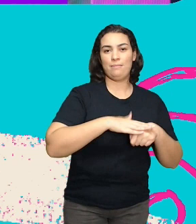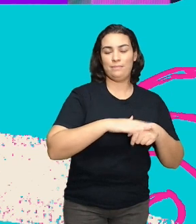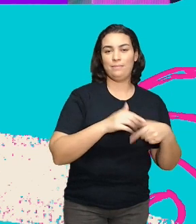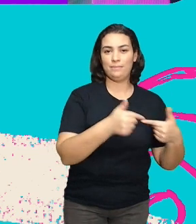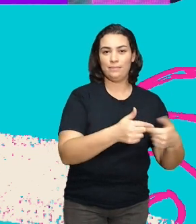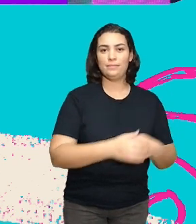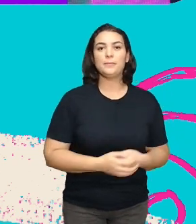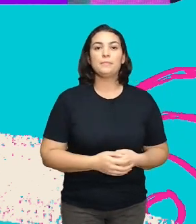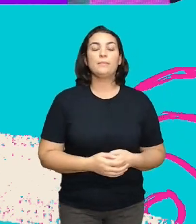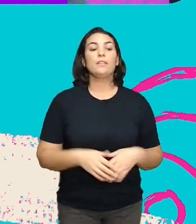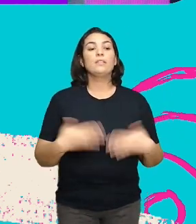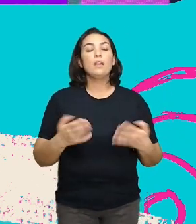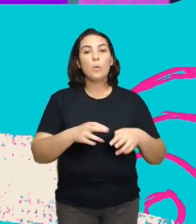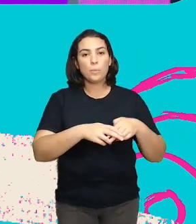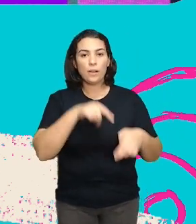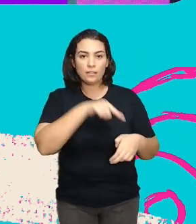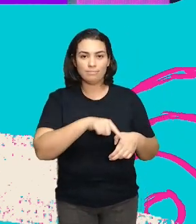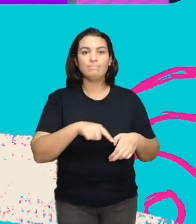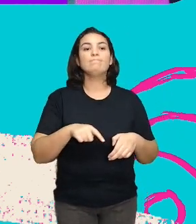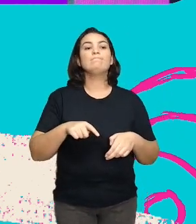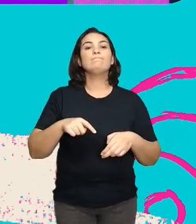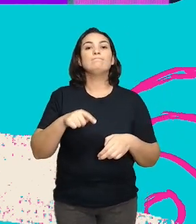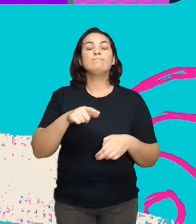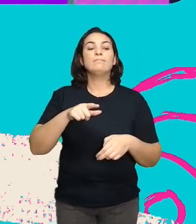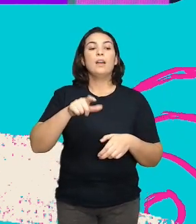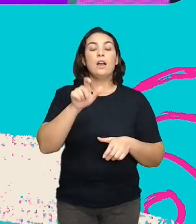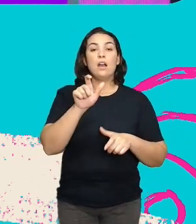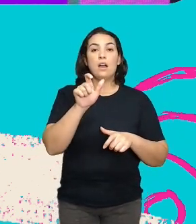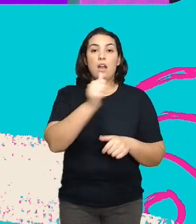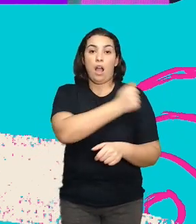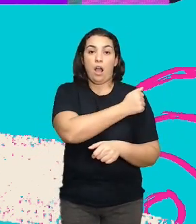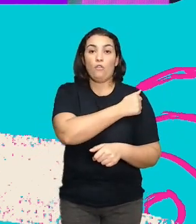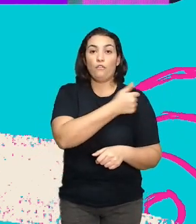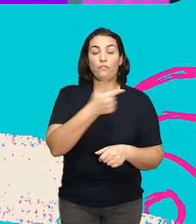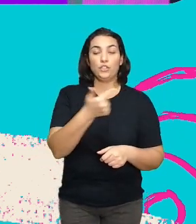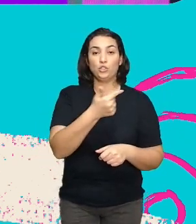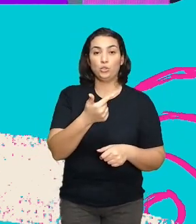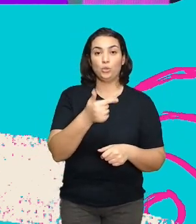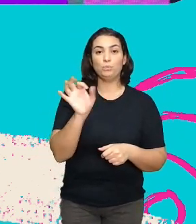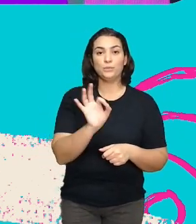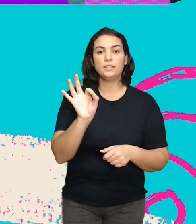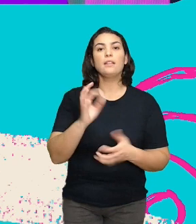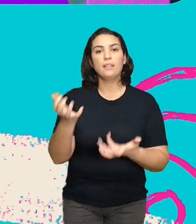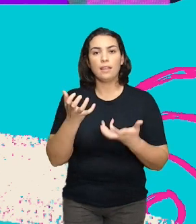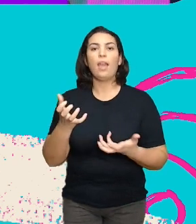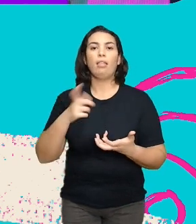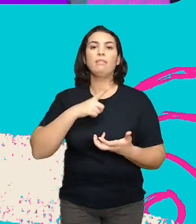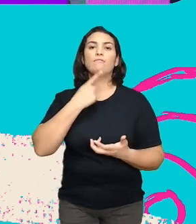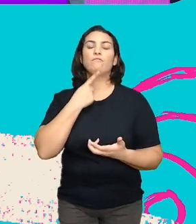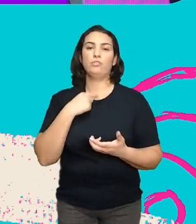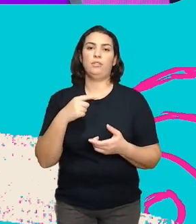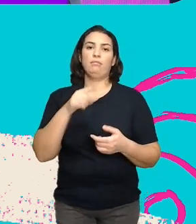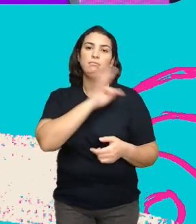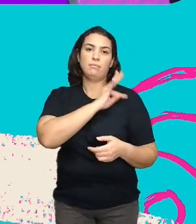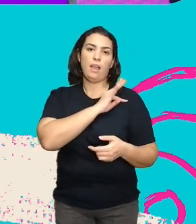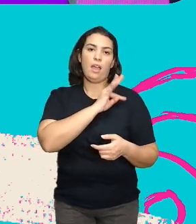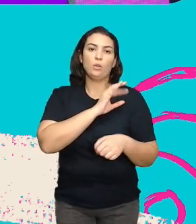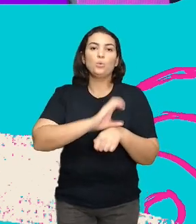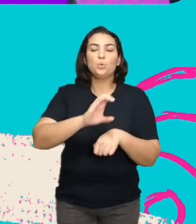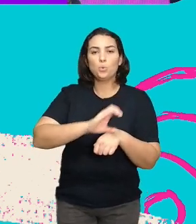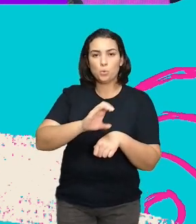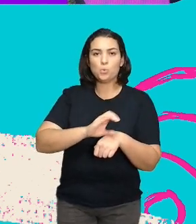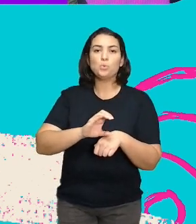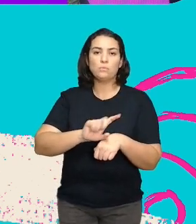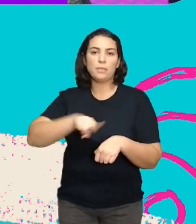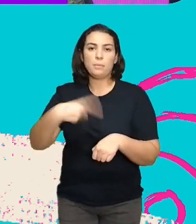essa necessidade, 22% querem fazer um curso técnico, ou junto ao ensino médio, ou após o médio, que é a realidade